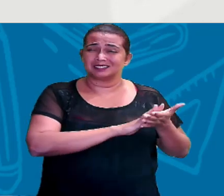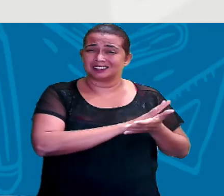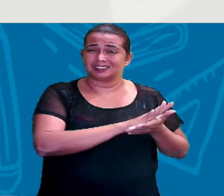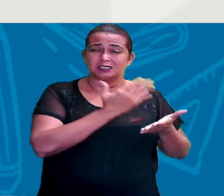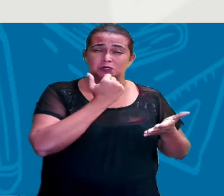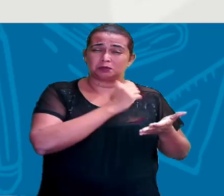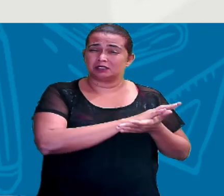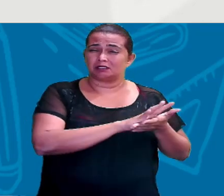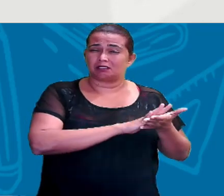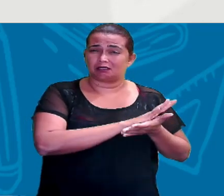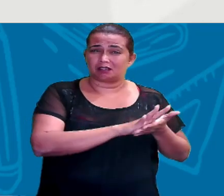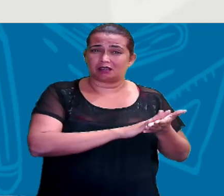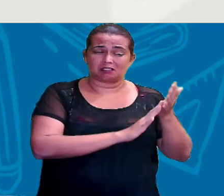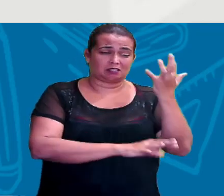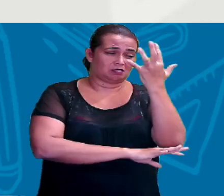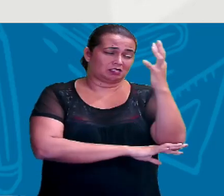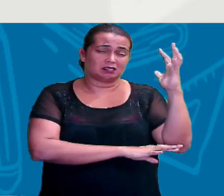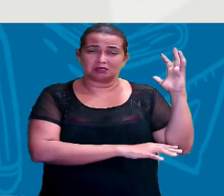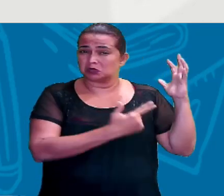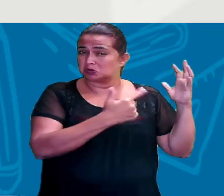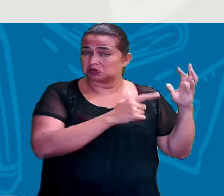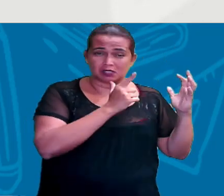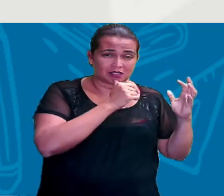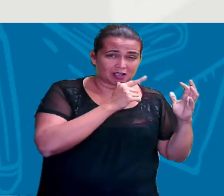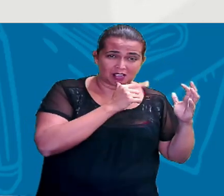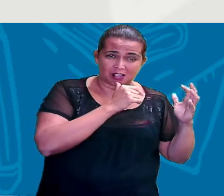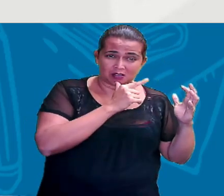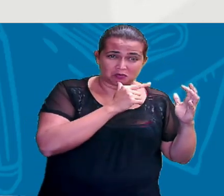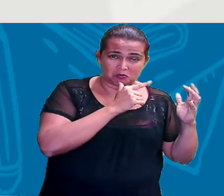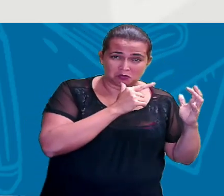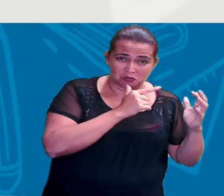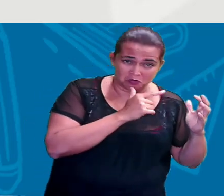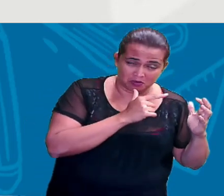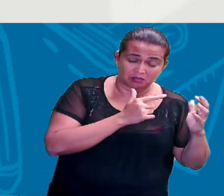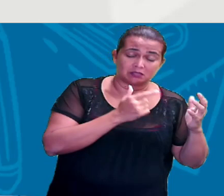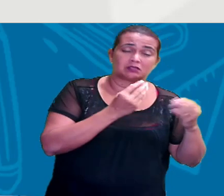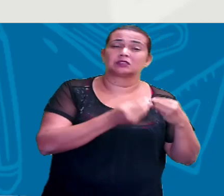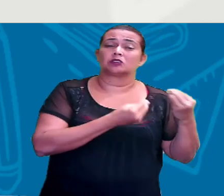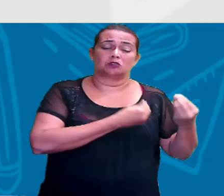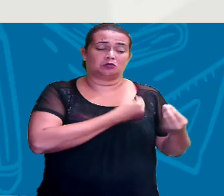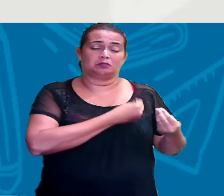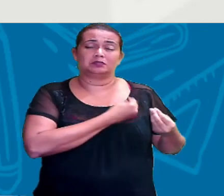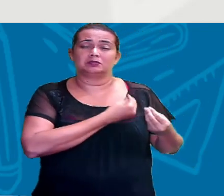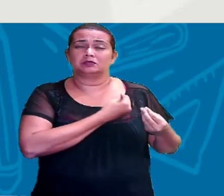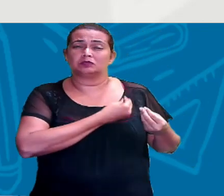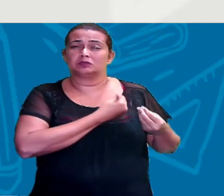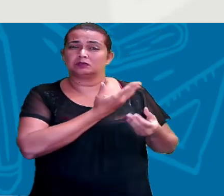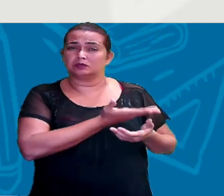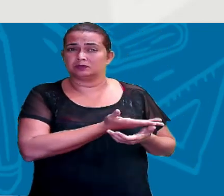da natureza oferecer água para que ele possa subsistir, né,